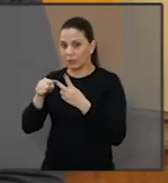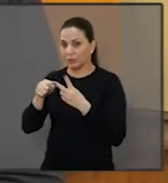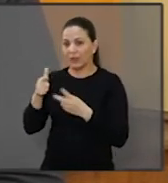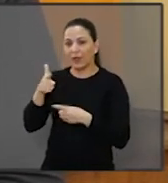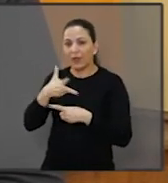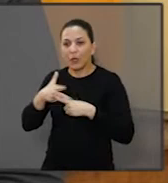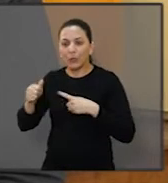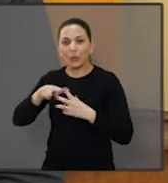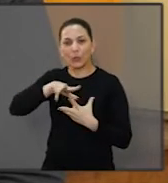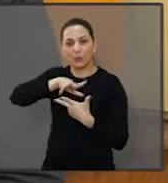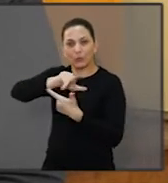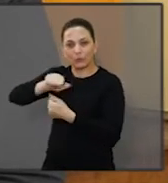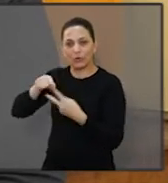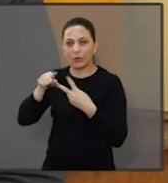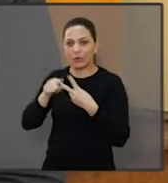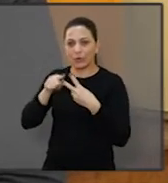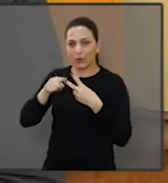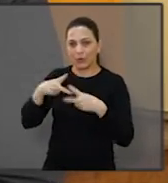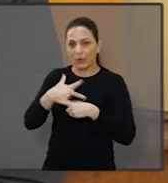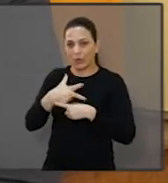das campeãs mundiais e da